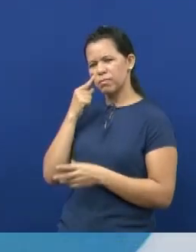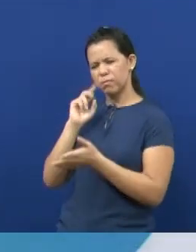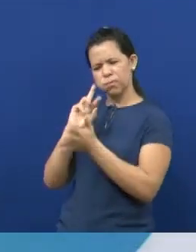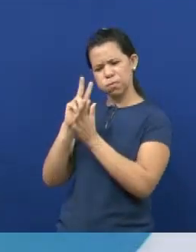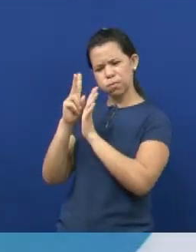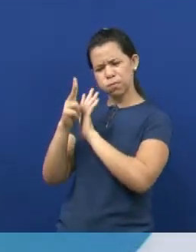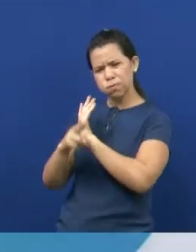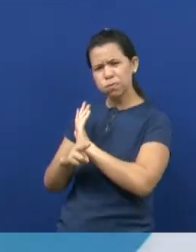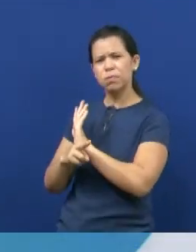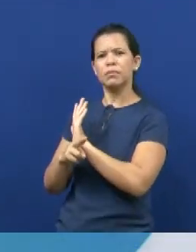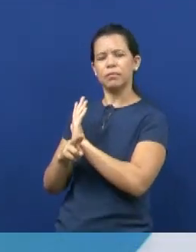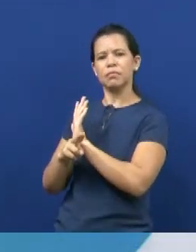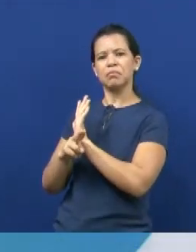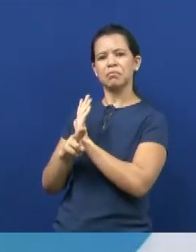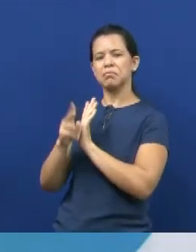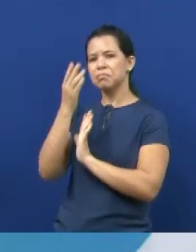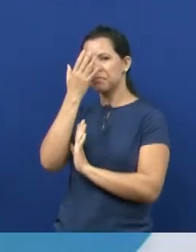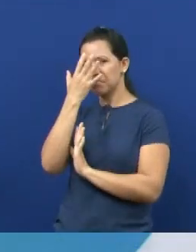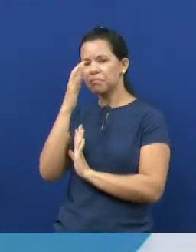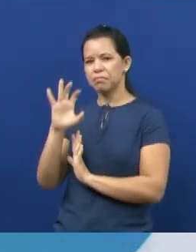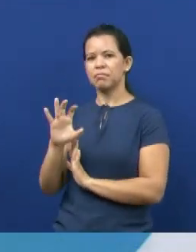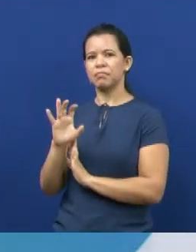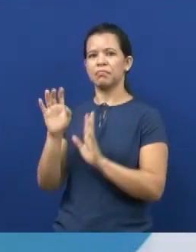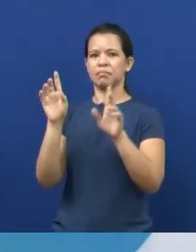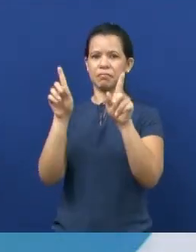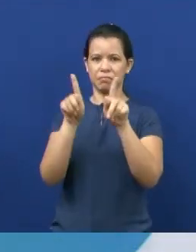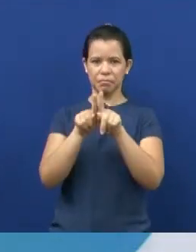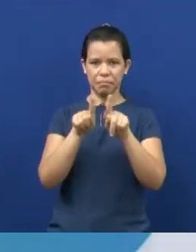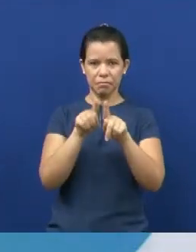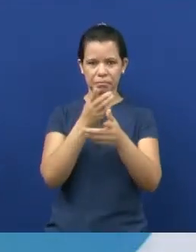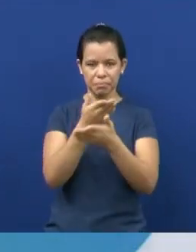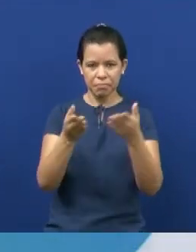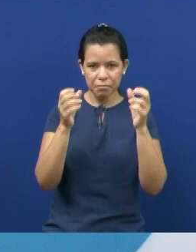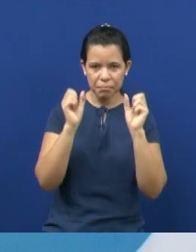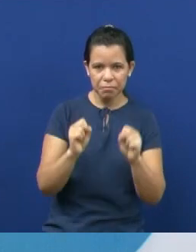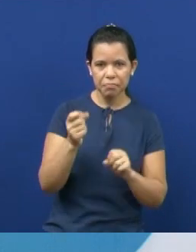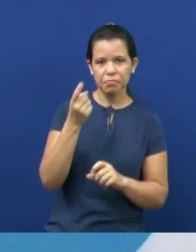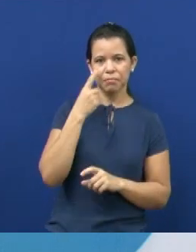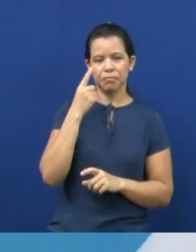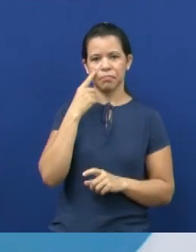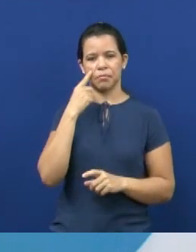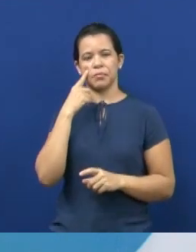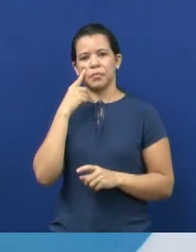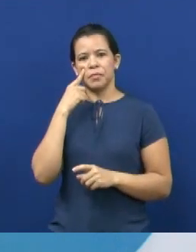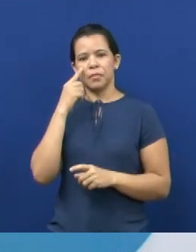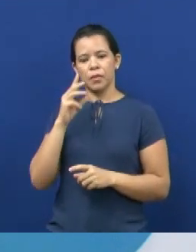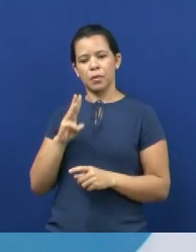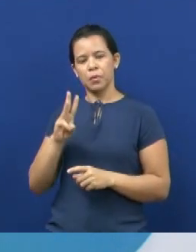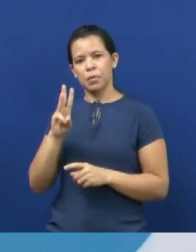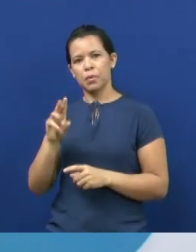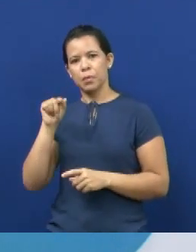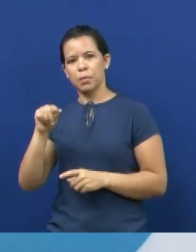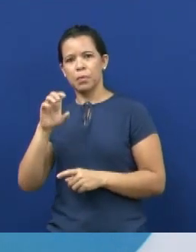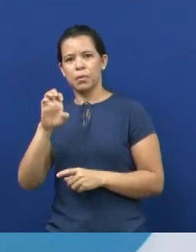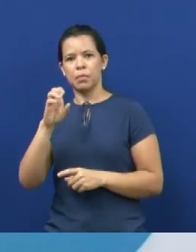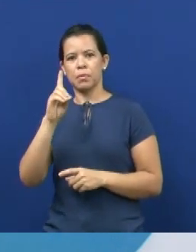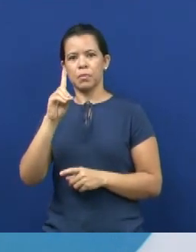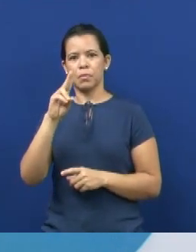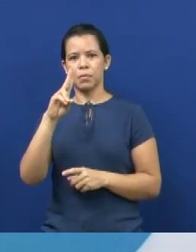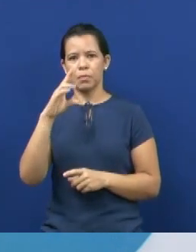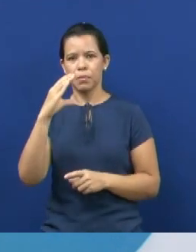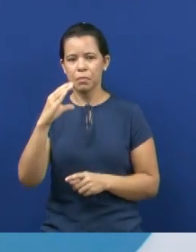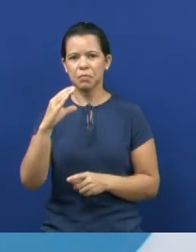máscaras e também você pode conferir o nosso portal educ lá tem várias atividades para você fazer durante esse isolamento social